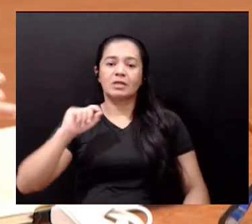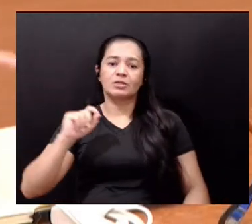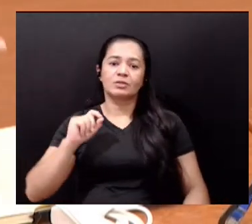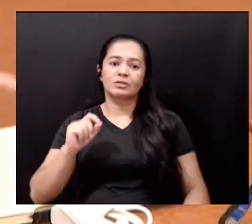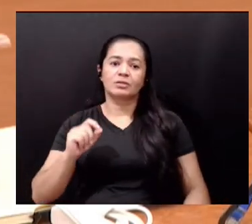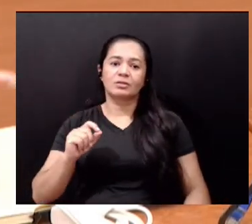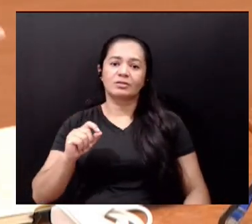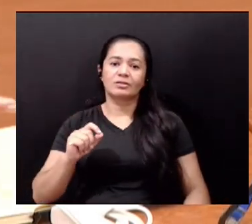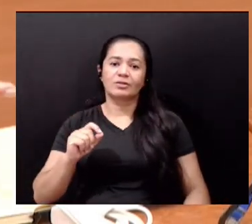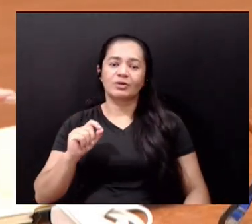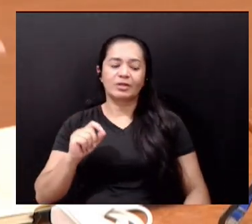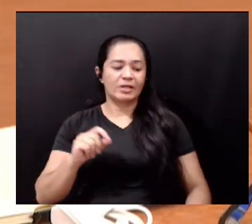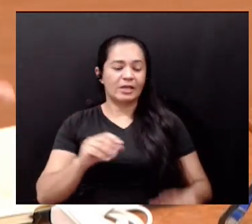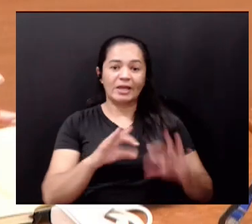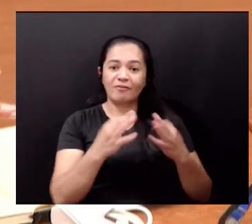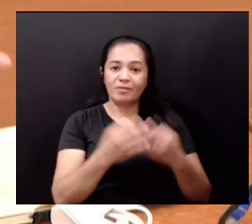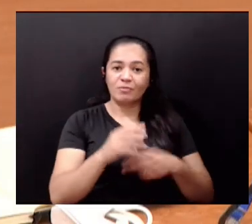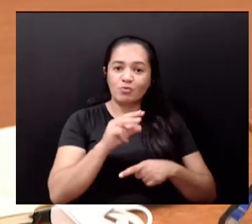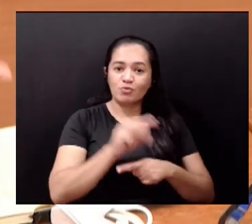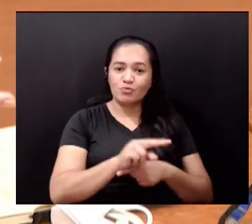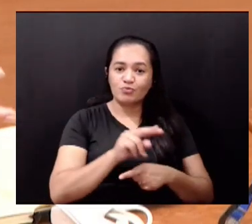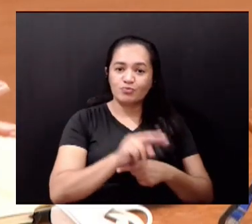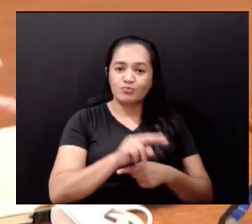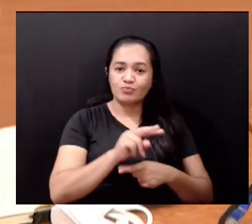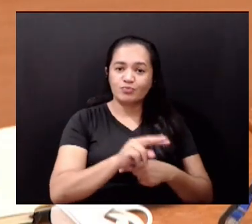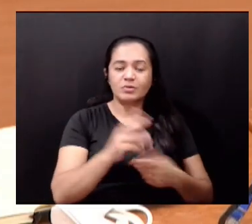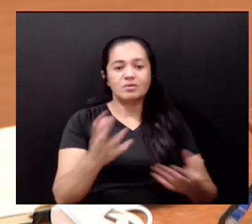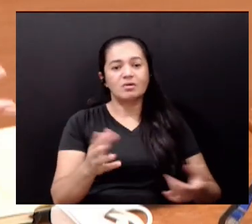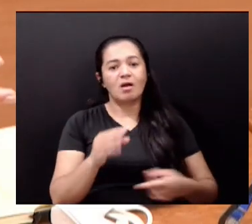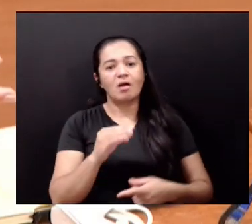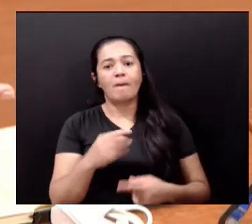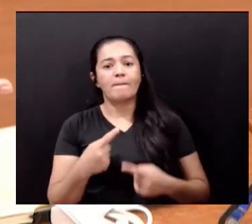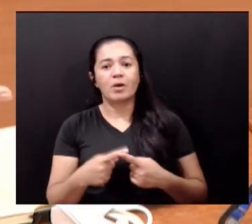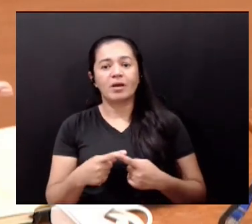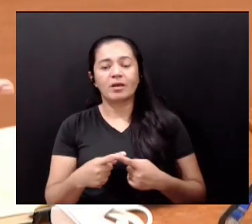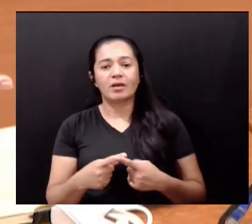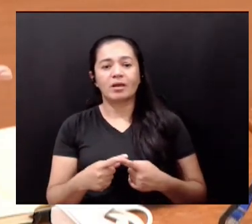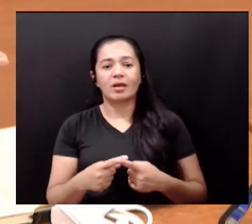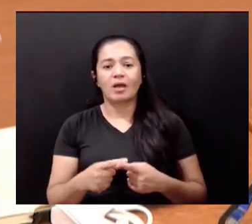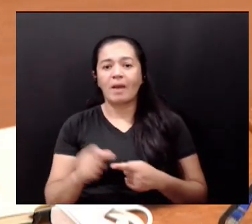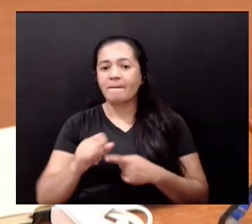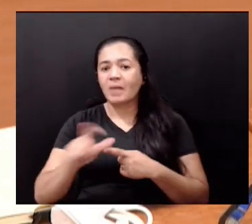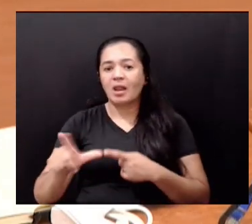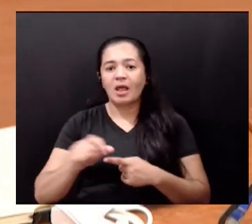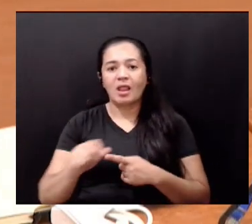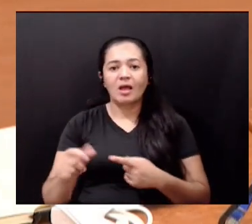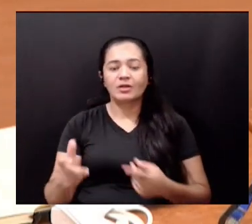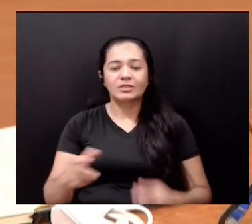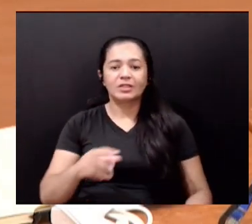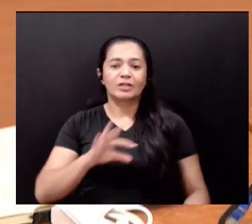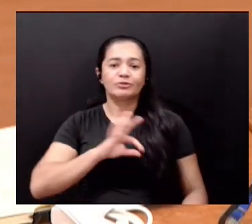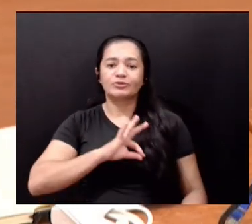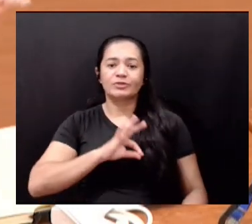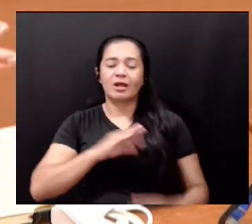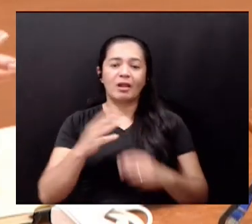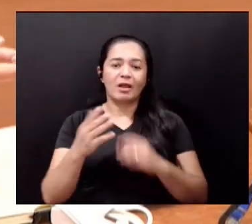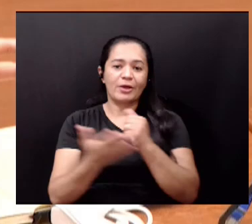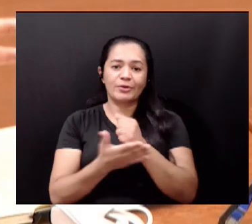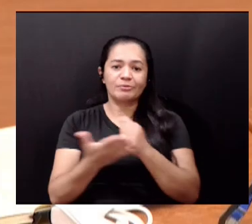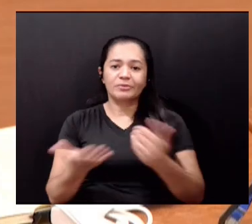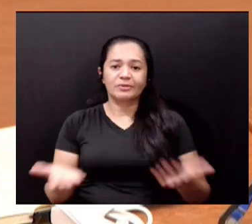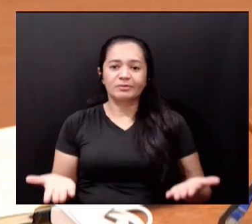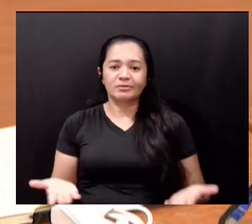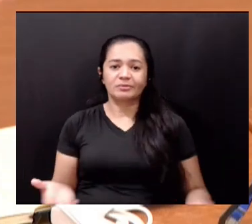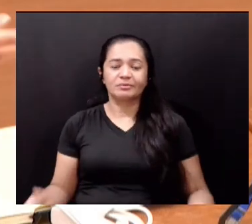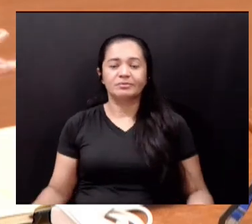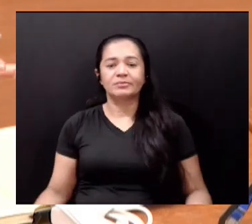família. E a gente sabe que a maioria recebe o salário mínimo ou um pouco mais que isso. Então, a reforma da